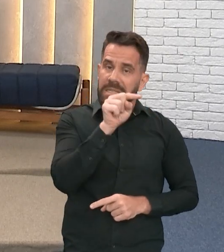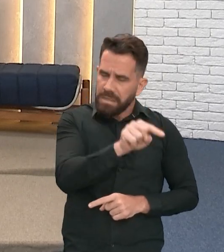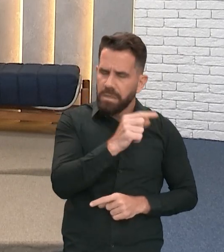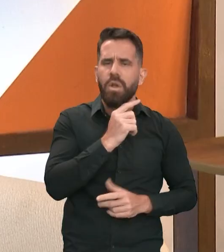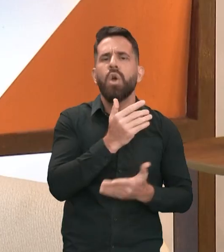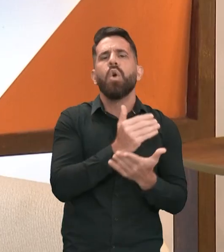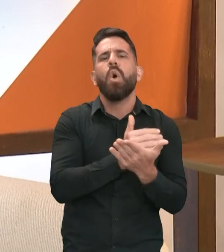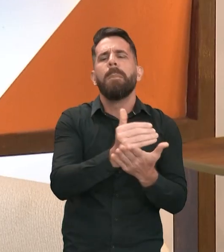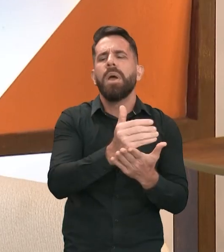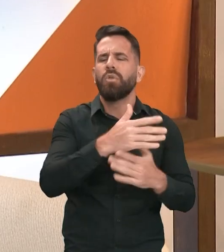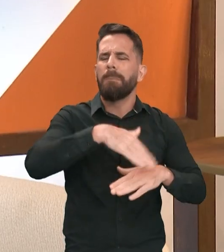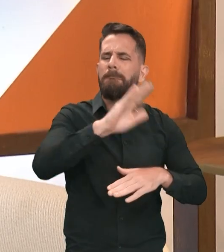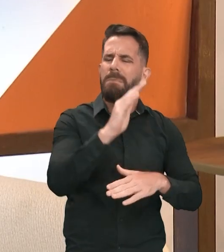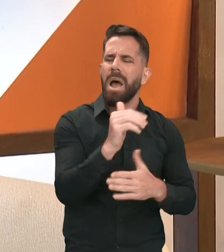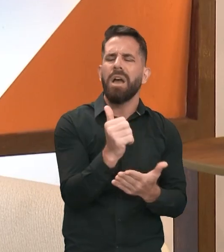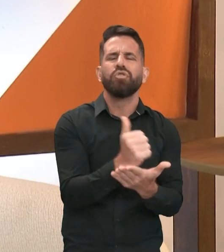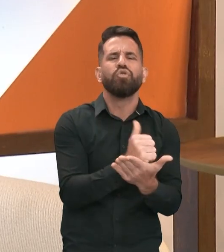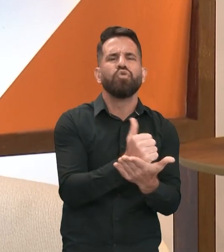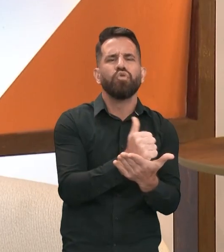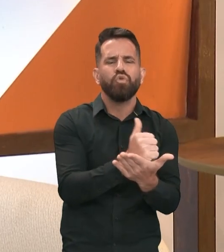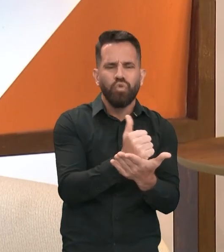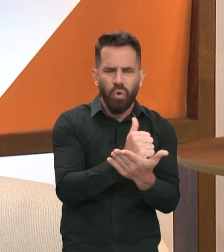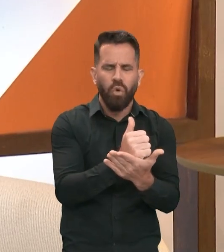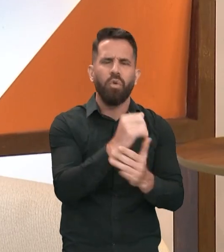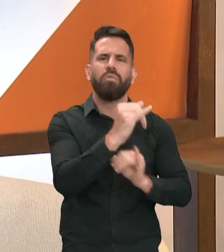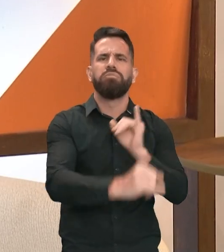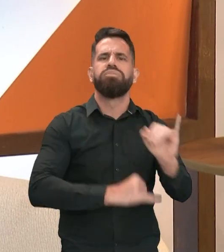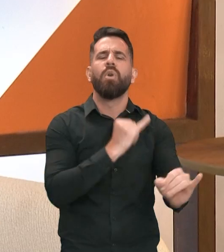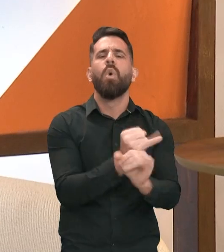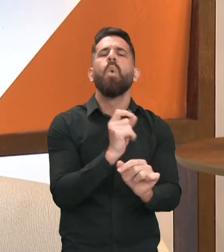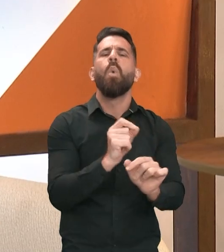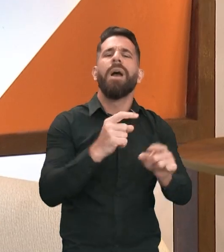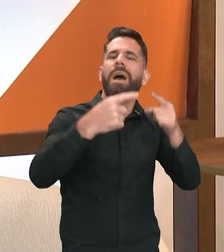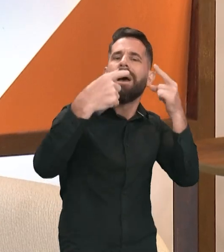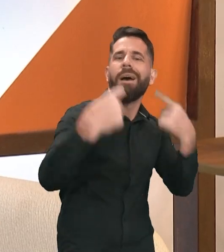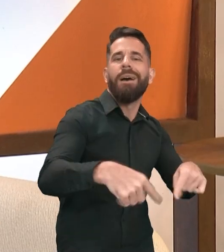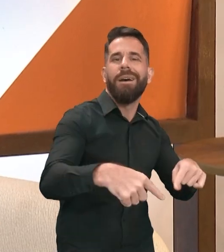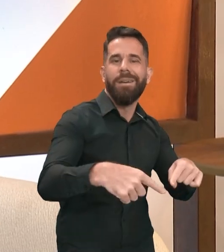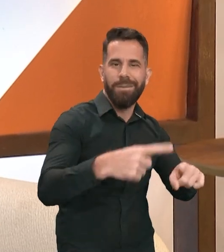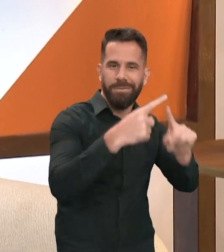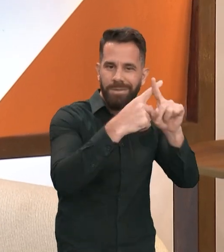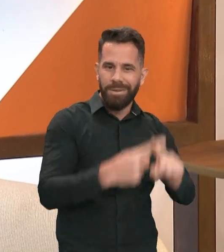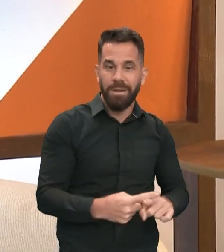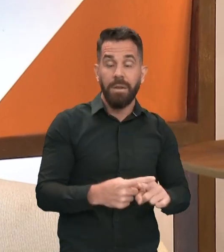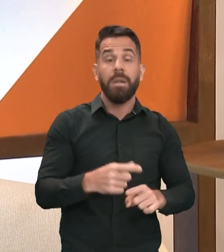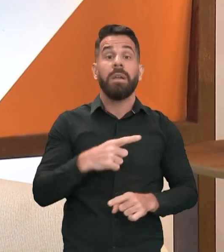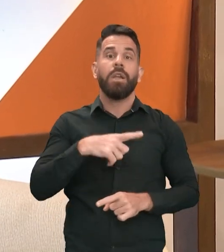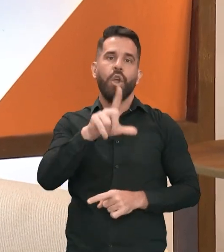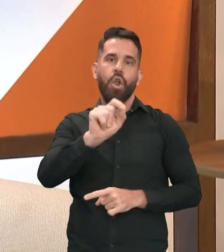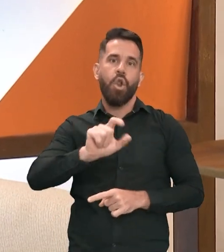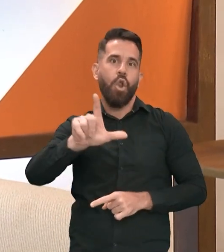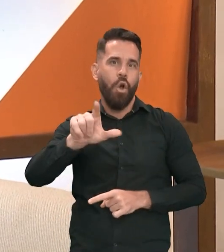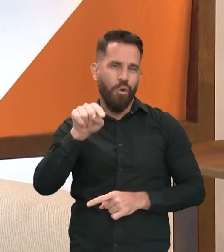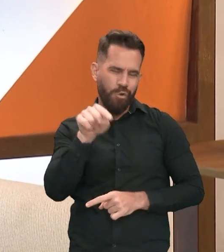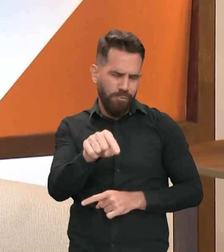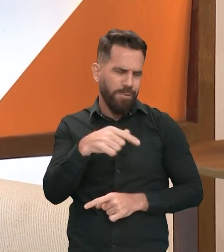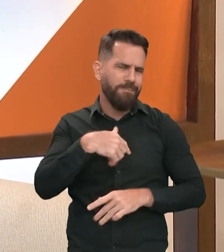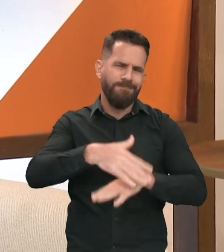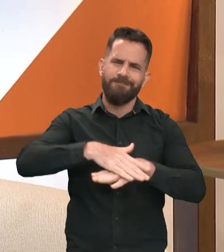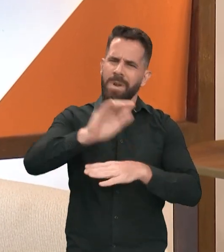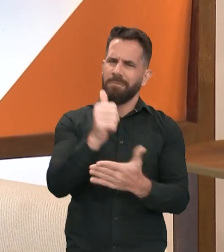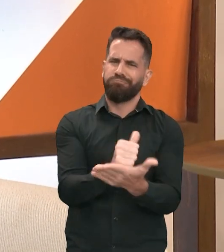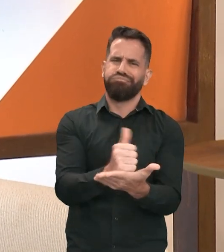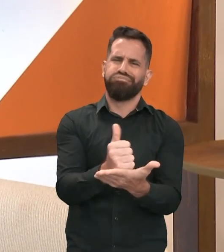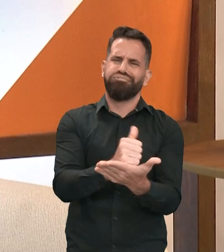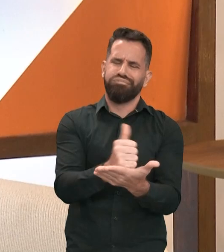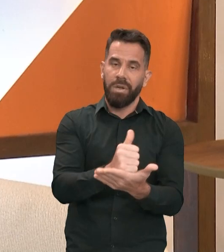muitos jogos eletrônicos competitivos. Eu sou um jogador assíduo de LoL, League of Legends, e em 2015 teve um